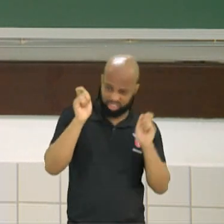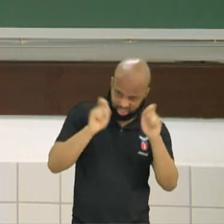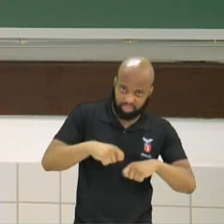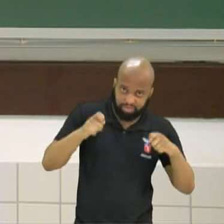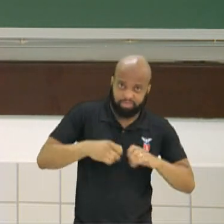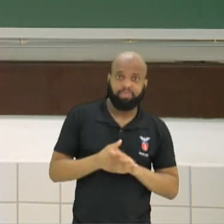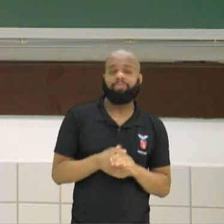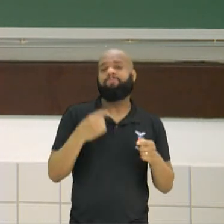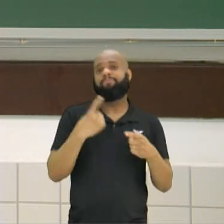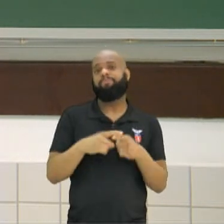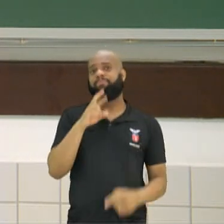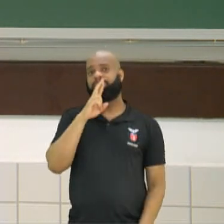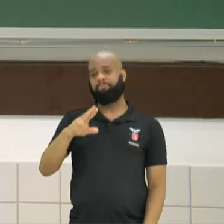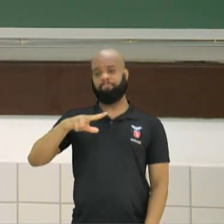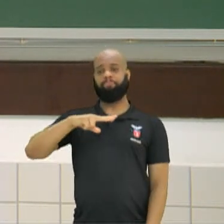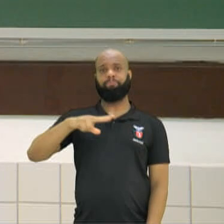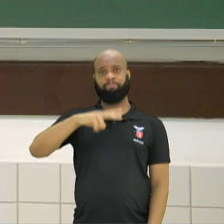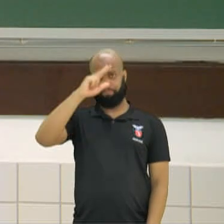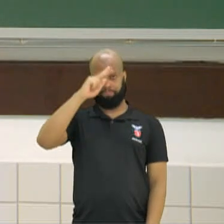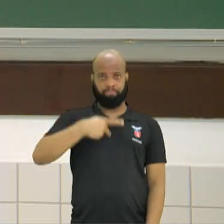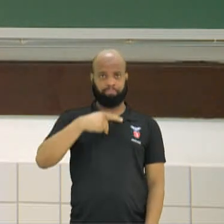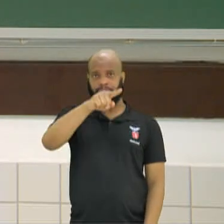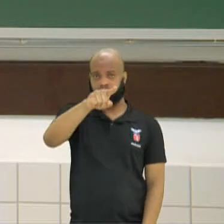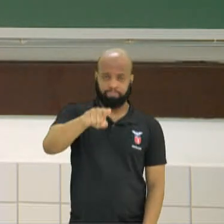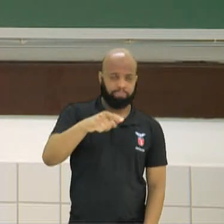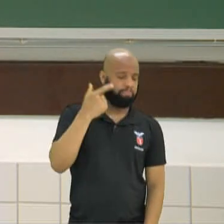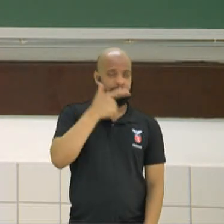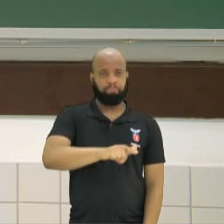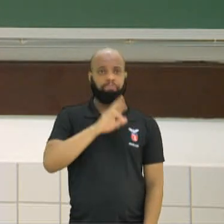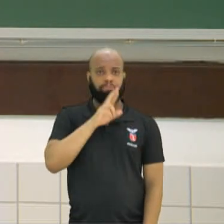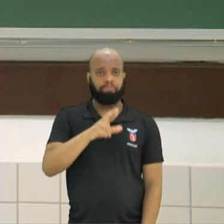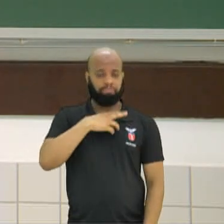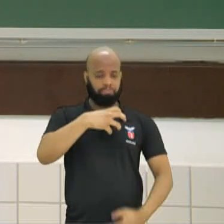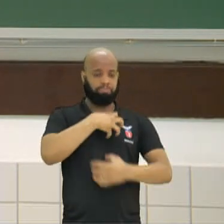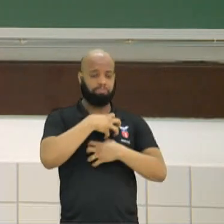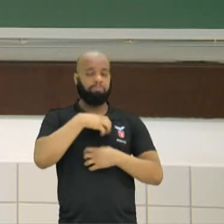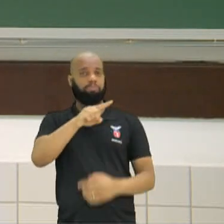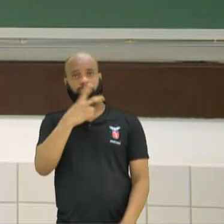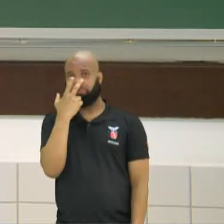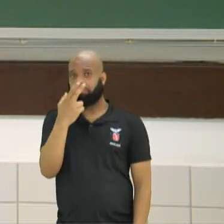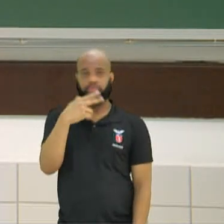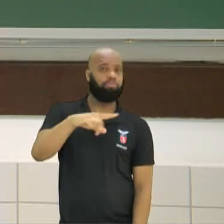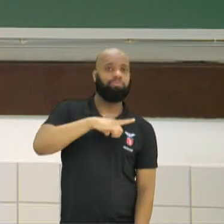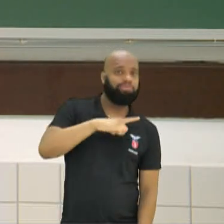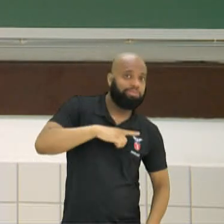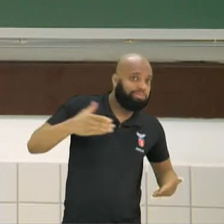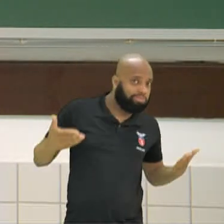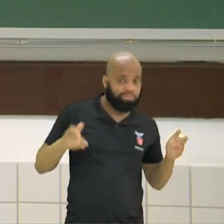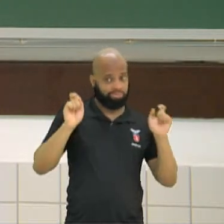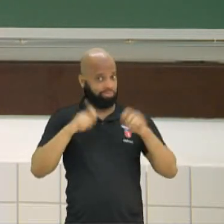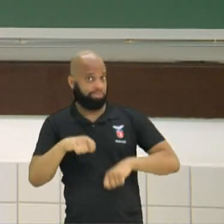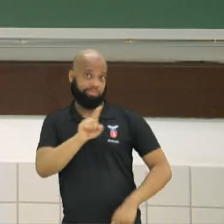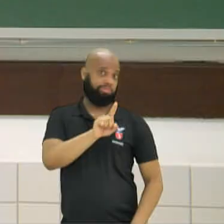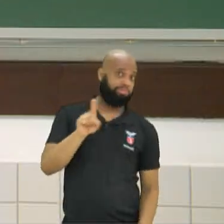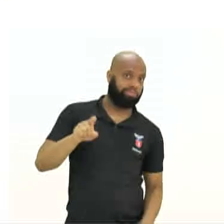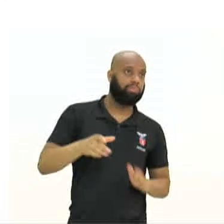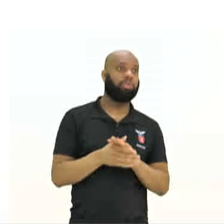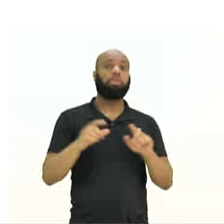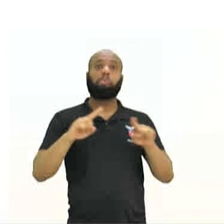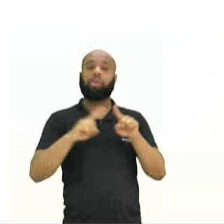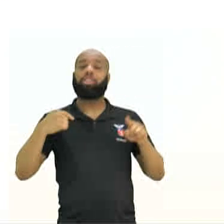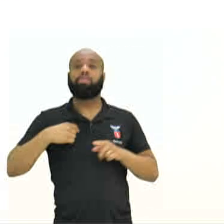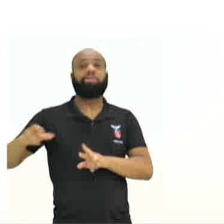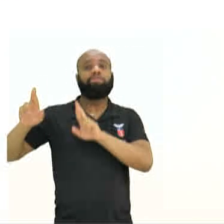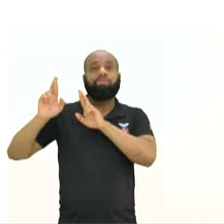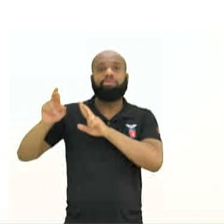Pessoal, aqui é uma resposta pessoal. Vocês devem responder conforme vocês acham que é possível, né? Mas eu